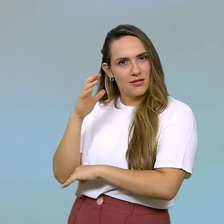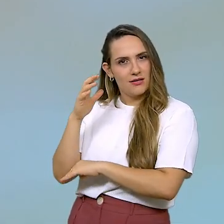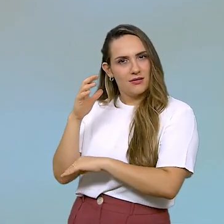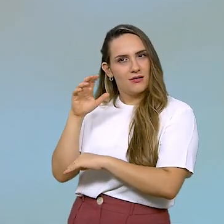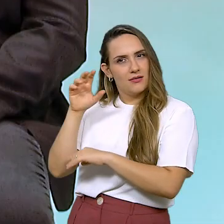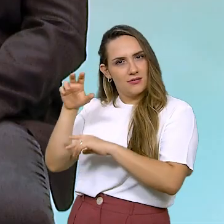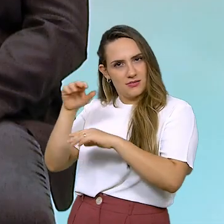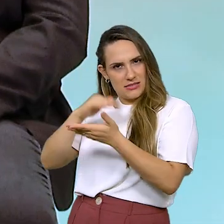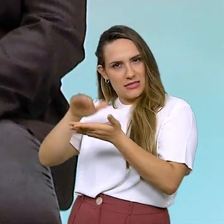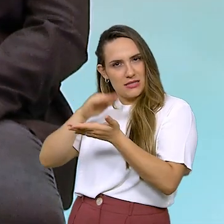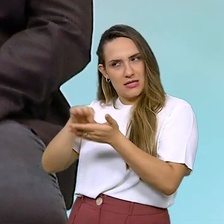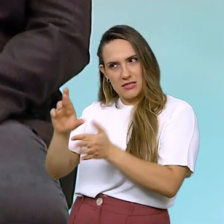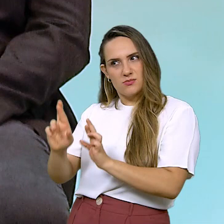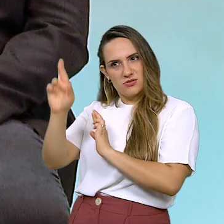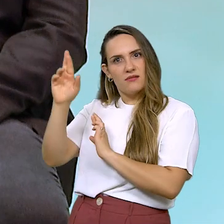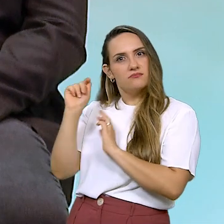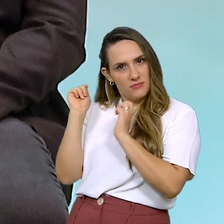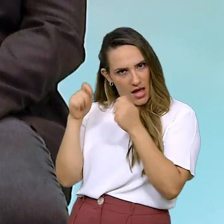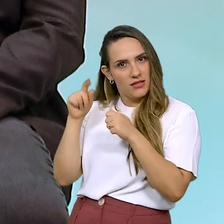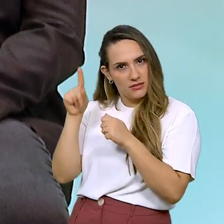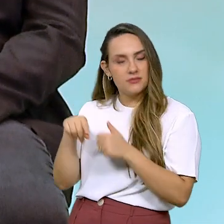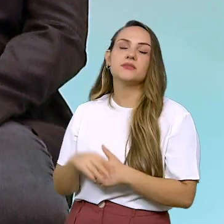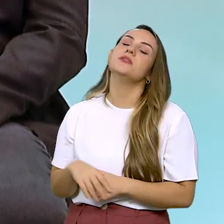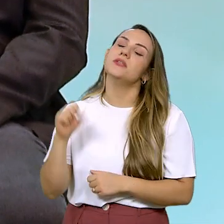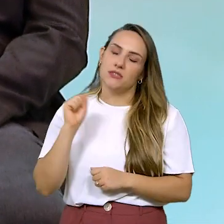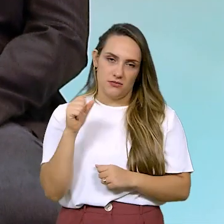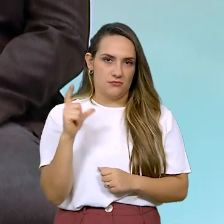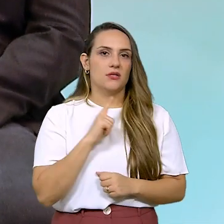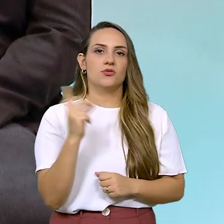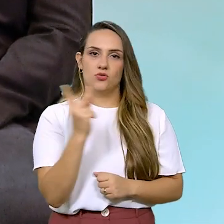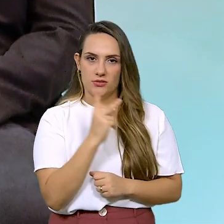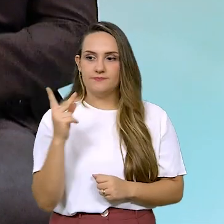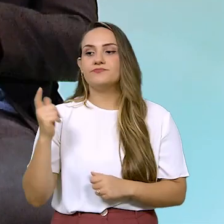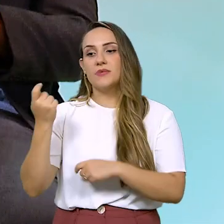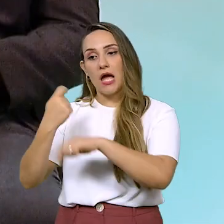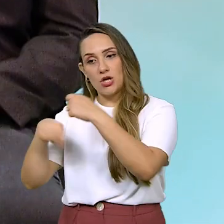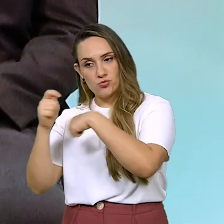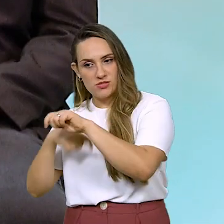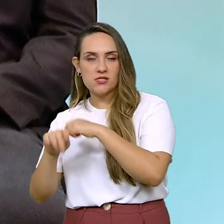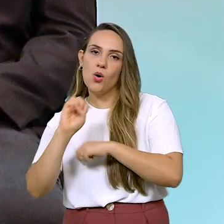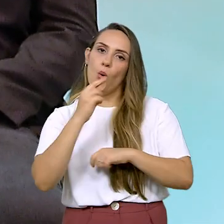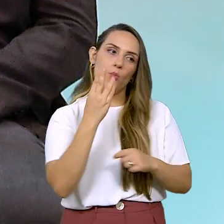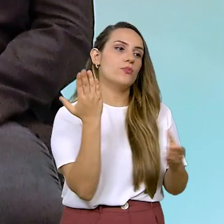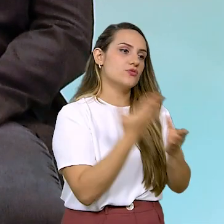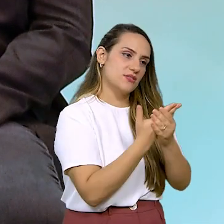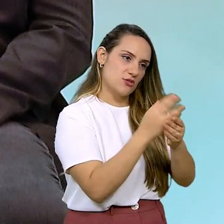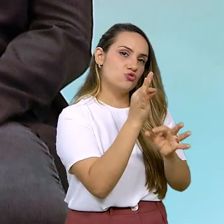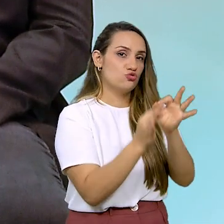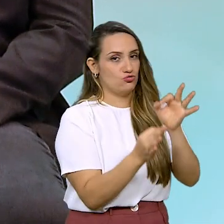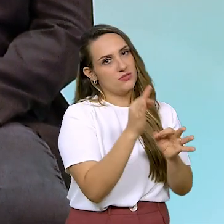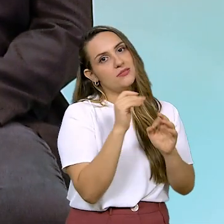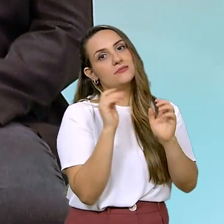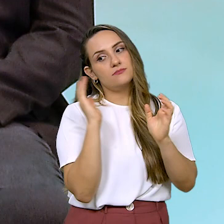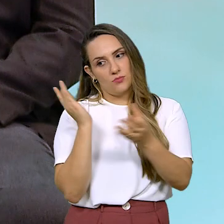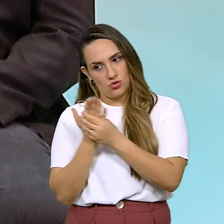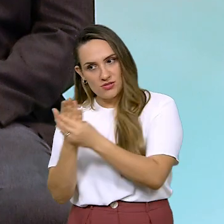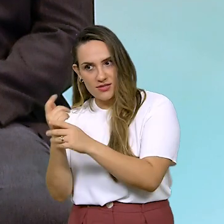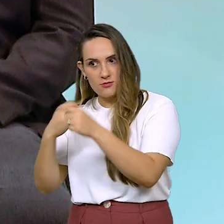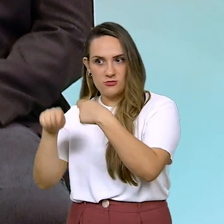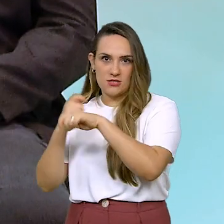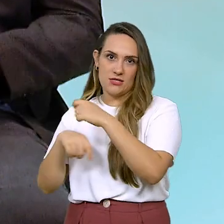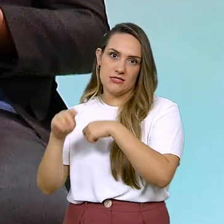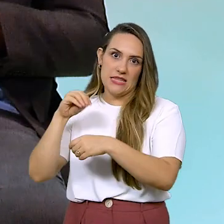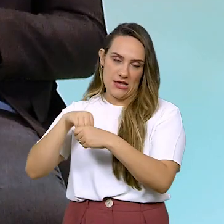esse procedimento? Isso, Paulo, exatamente. São essas duas formas que você mencionou, tanto a via administrativa quanto a via judicial. É claro